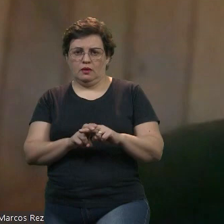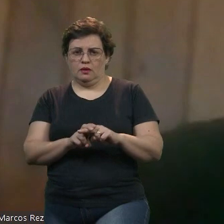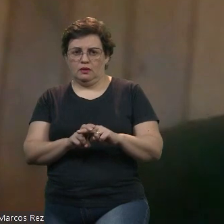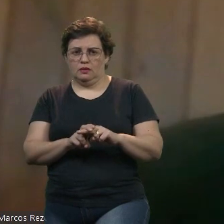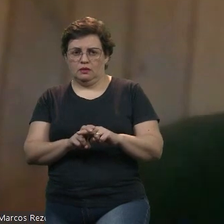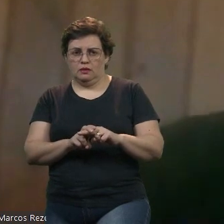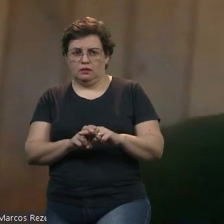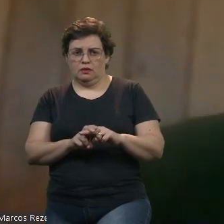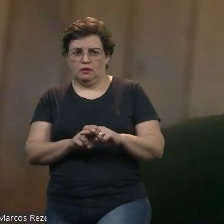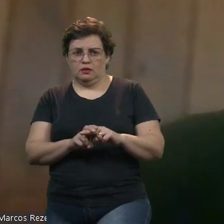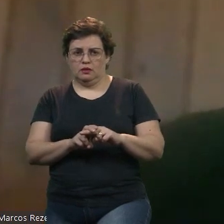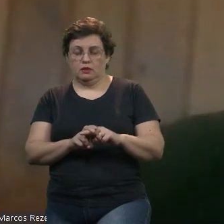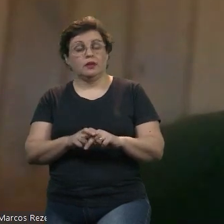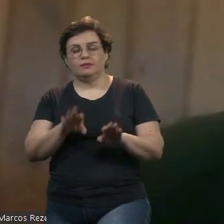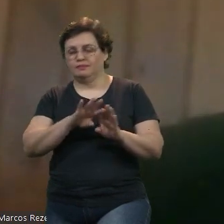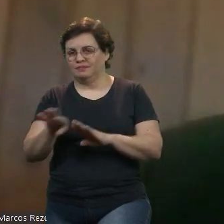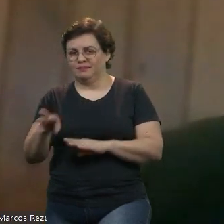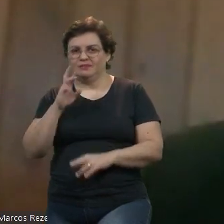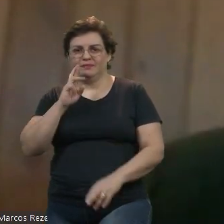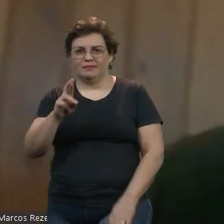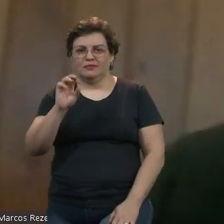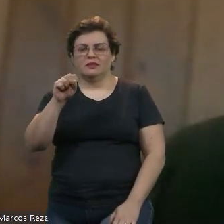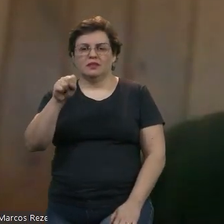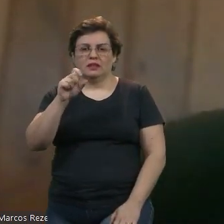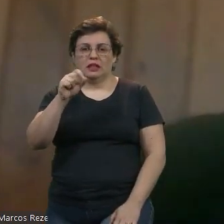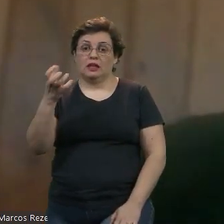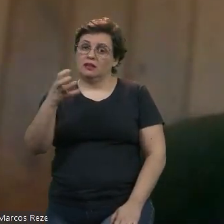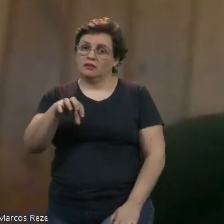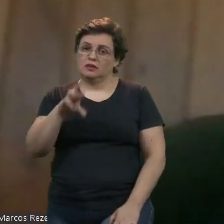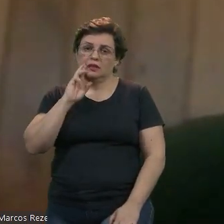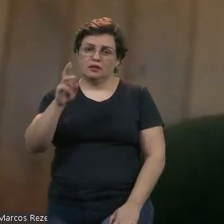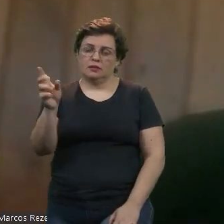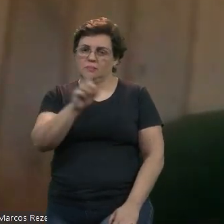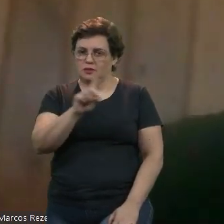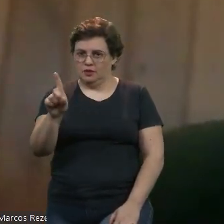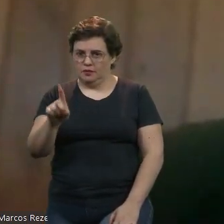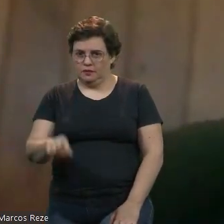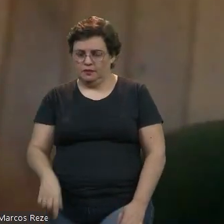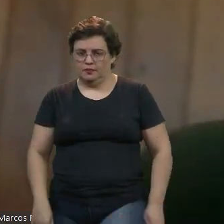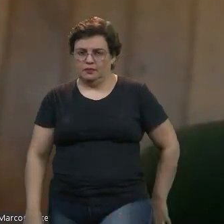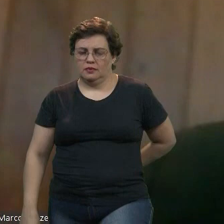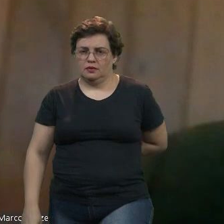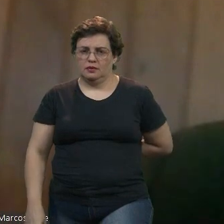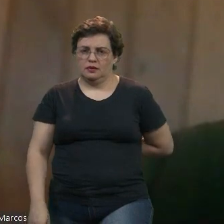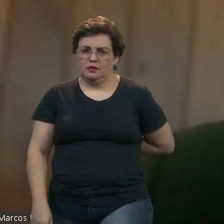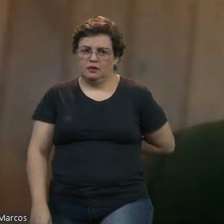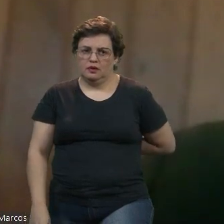4 de 2020, responderão sim. Aqueles que forem contrários responderão não.